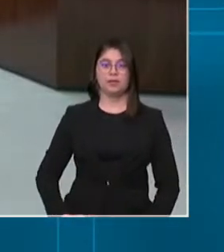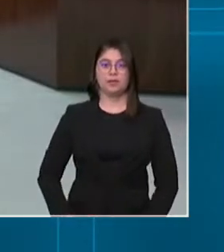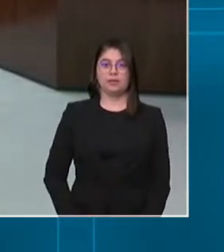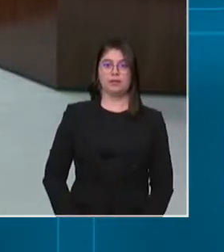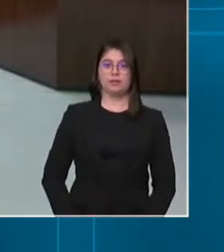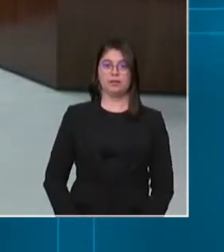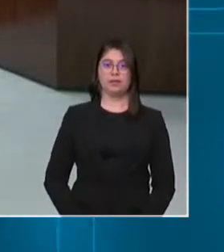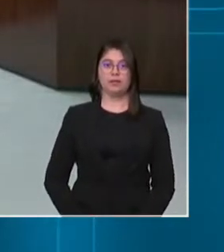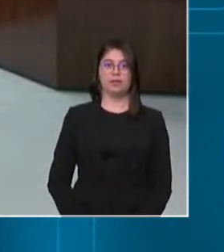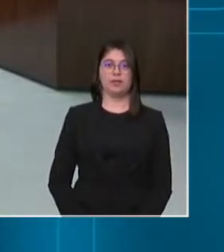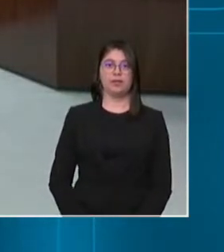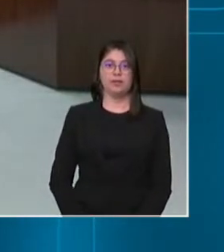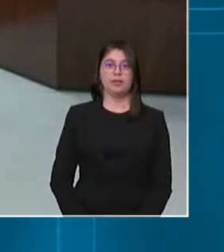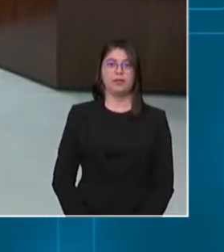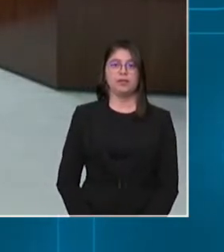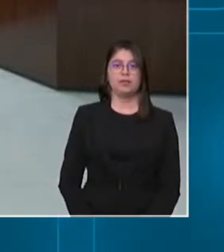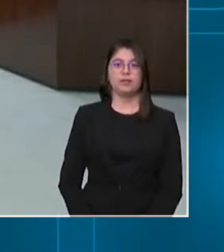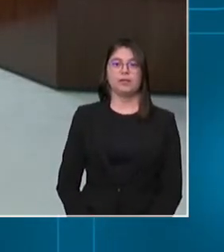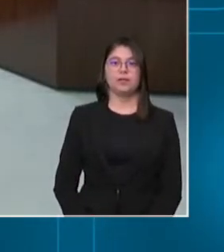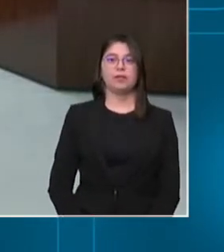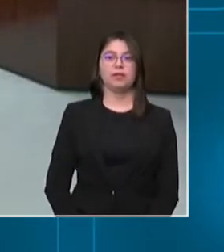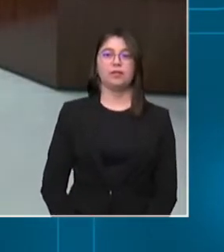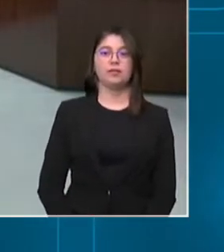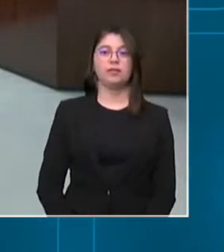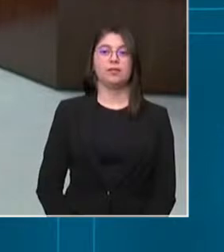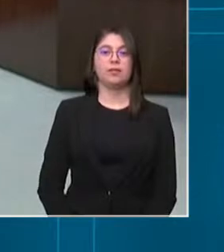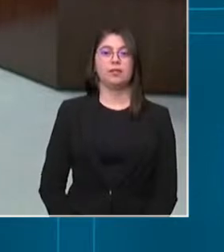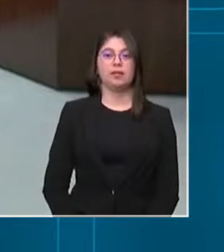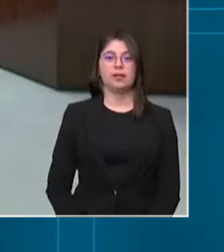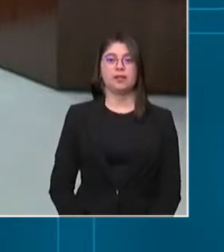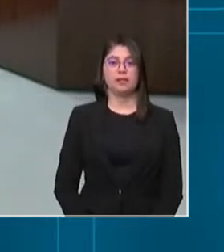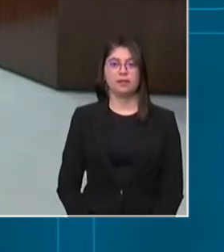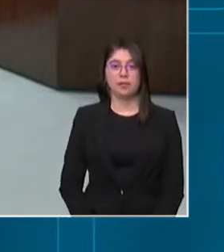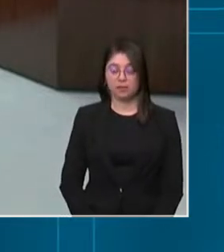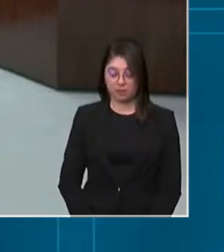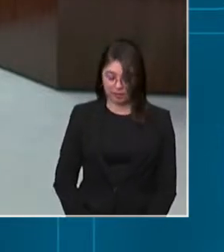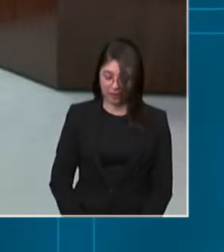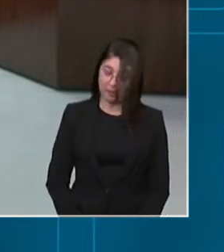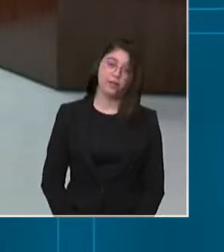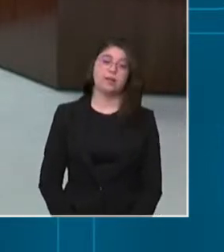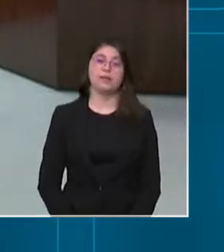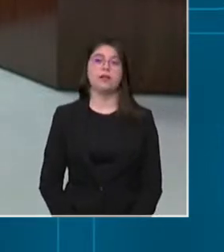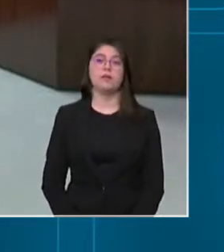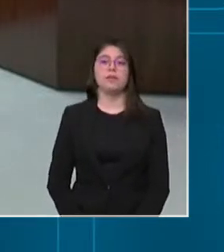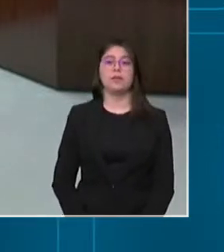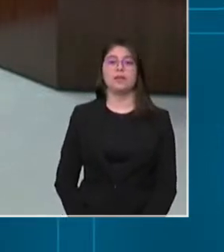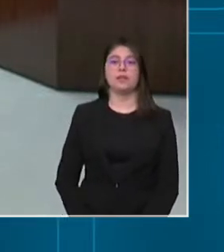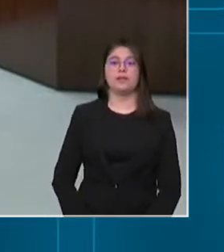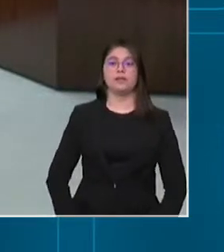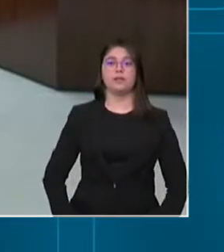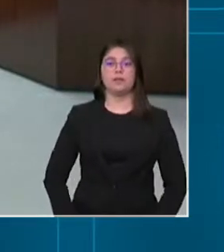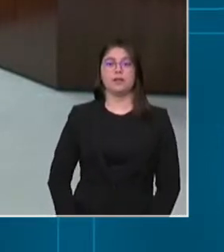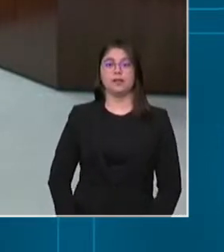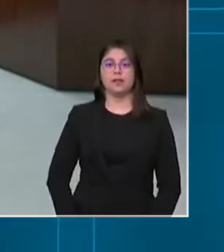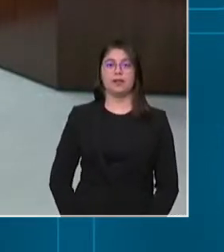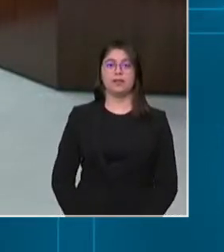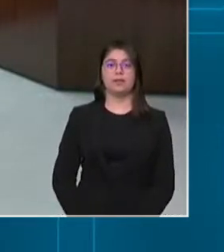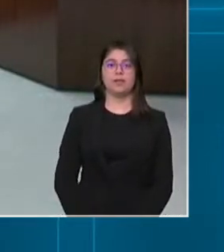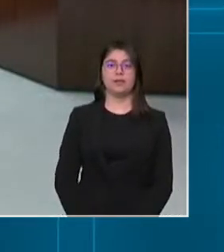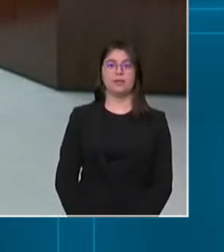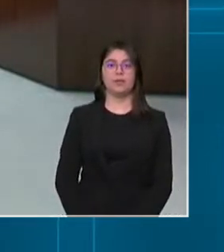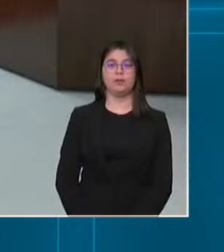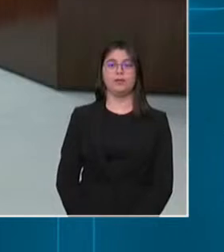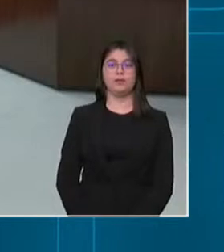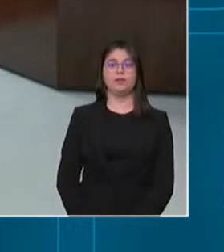existem congressistas bolsonaristas nos Estados Unidos. O Bolsonaro é um fenômeno do Brasil. Então, lá, se essa pauta